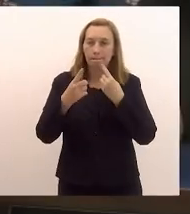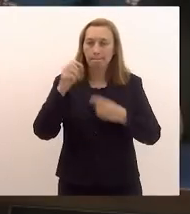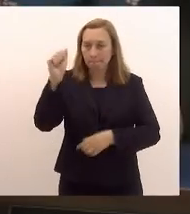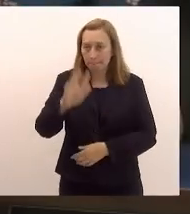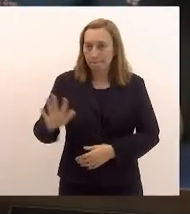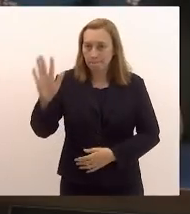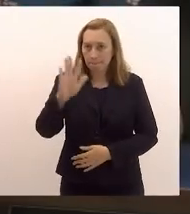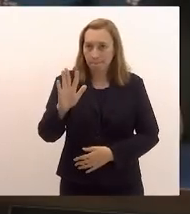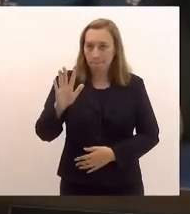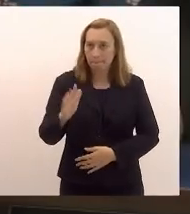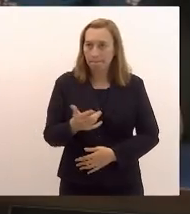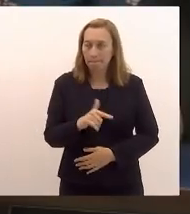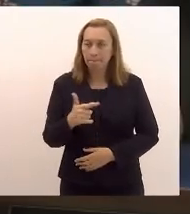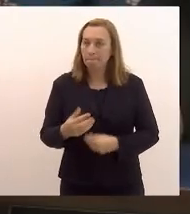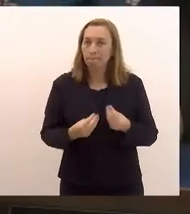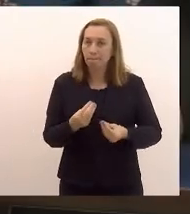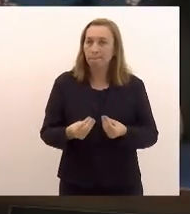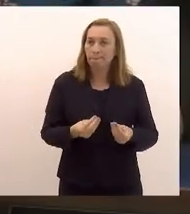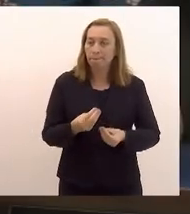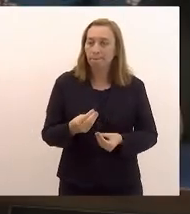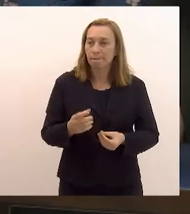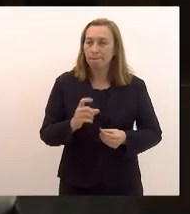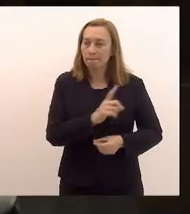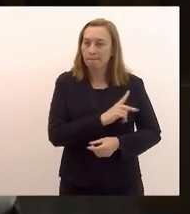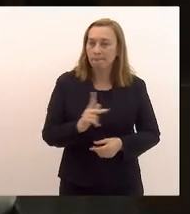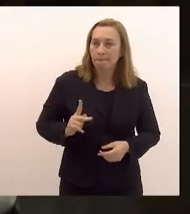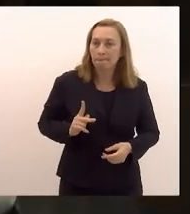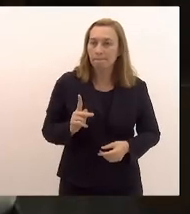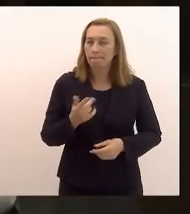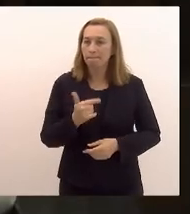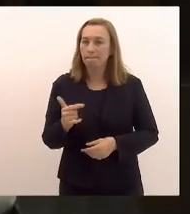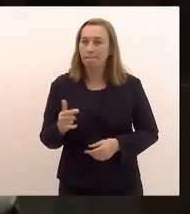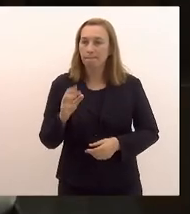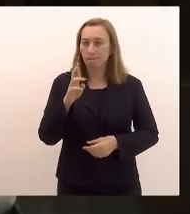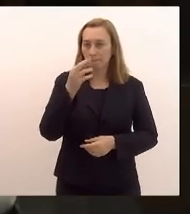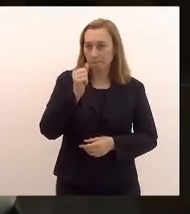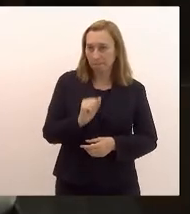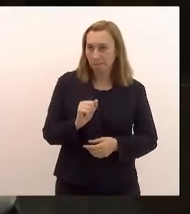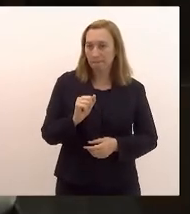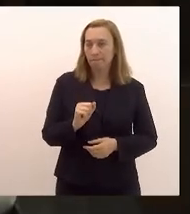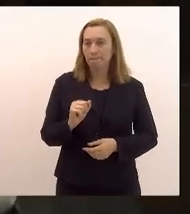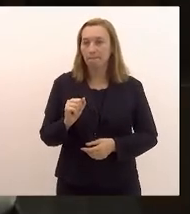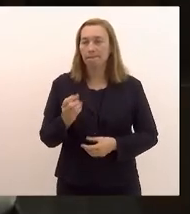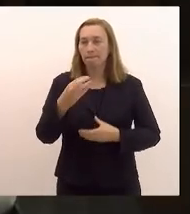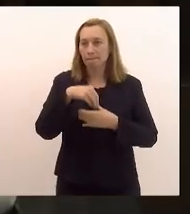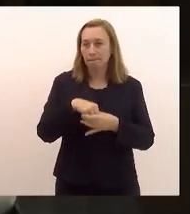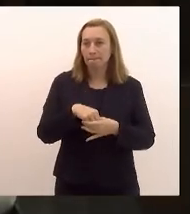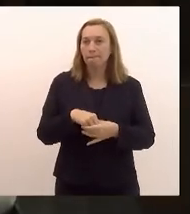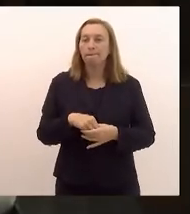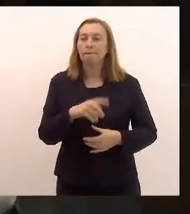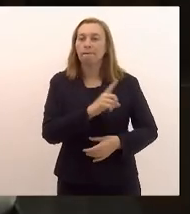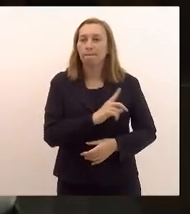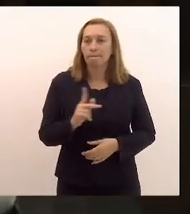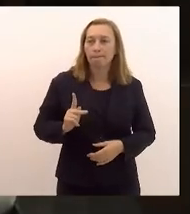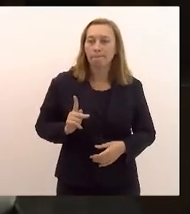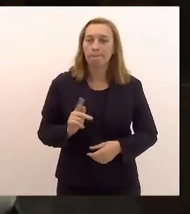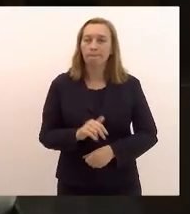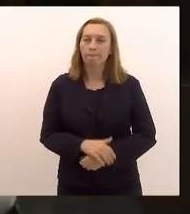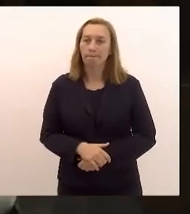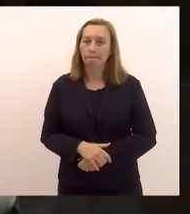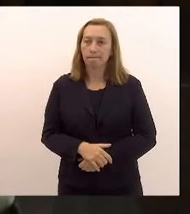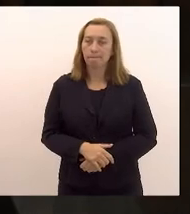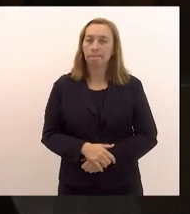Nacional não há como se falar em defensoriapublica sem ouvidoria externa e eu sou um ardoroso e apaixonado defensor da ouvidoria externa